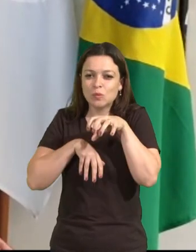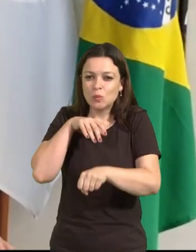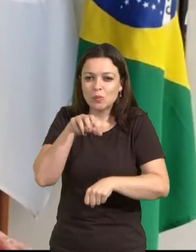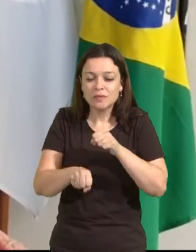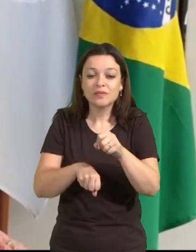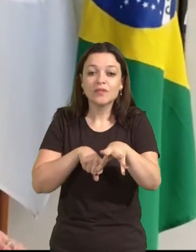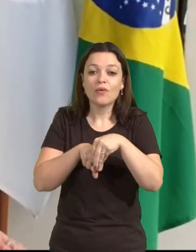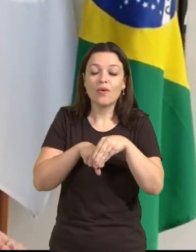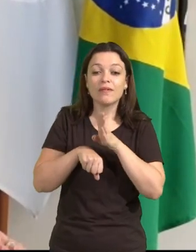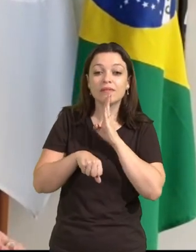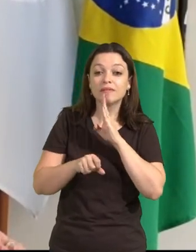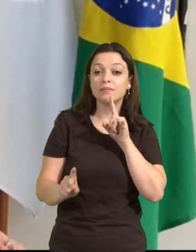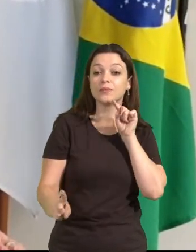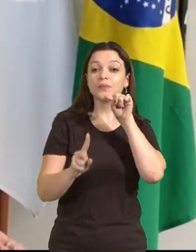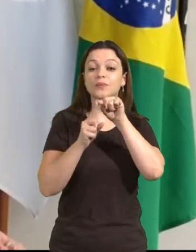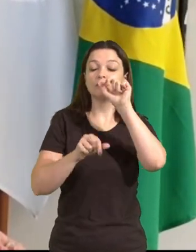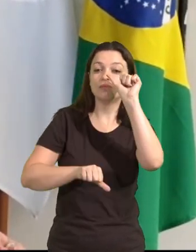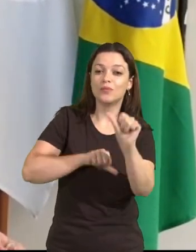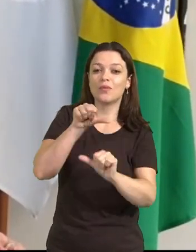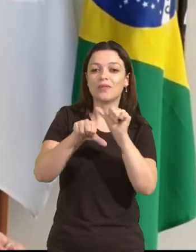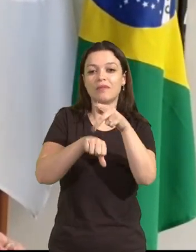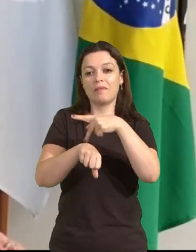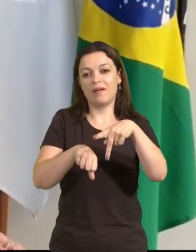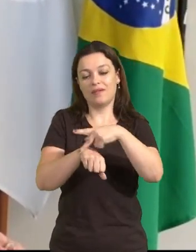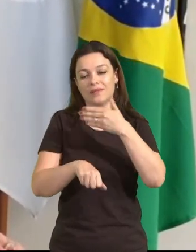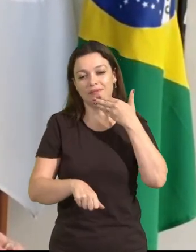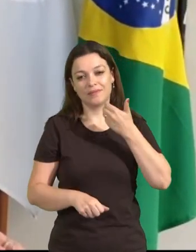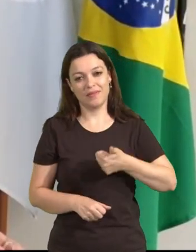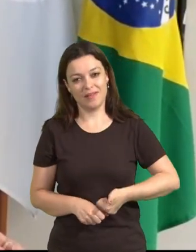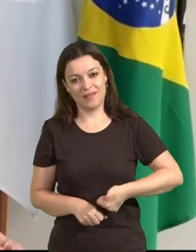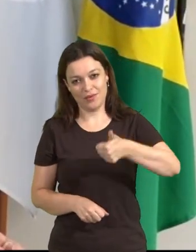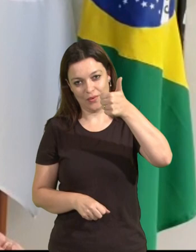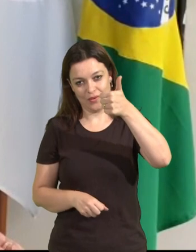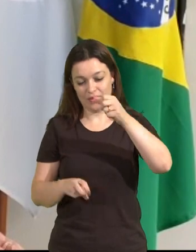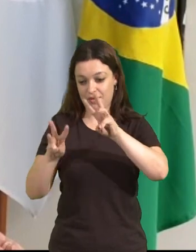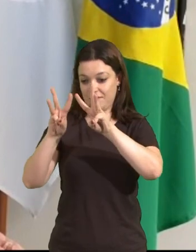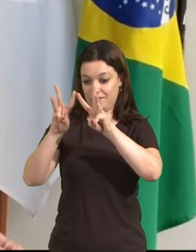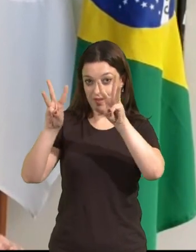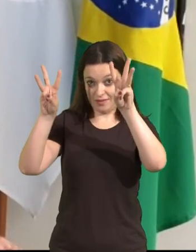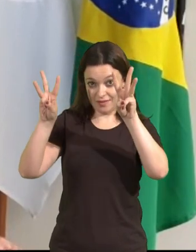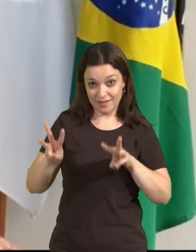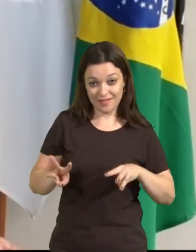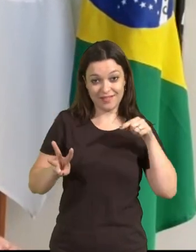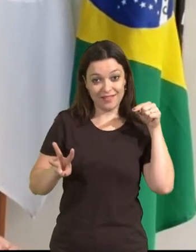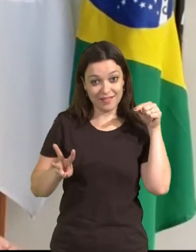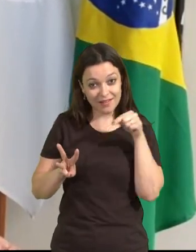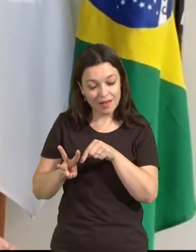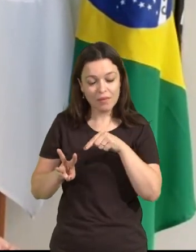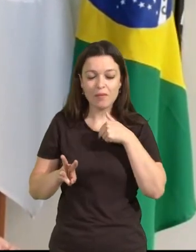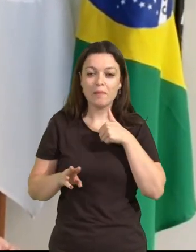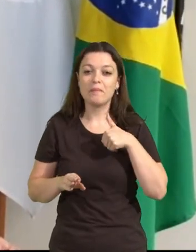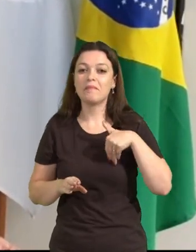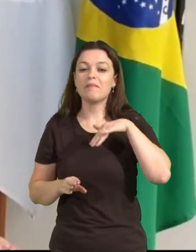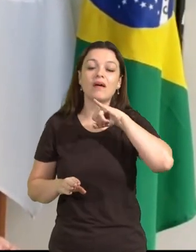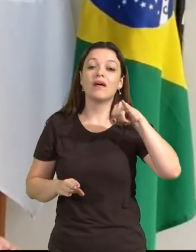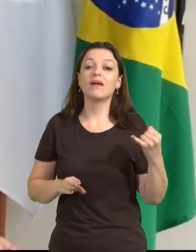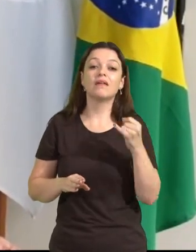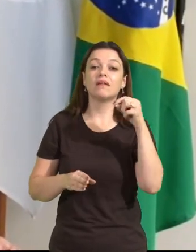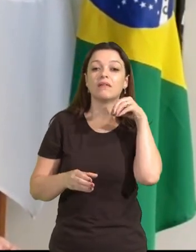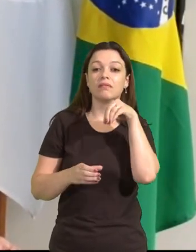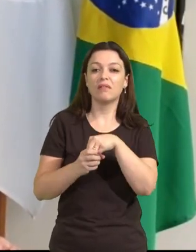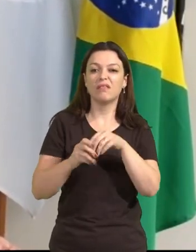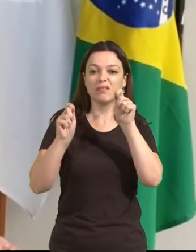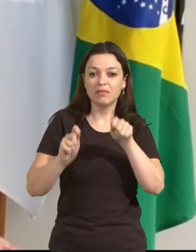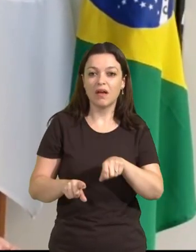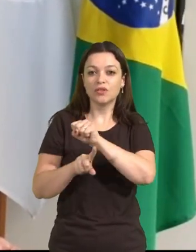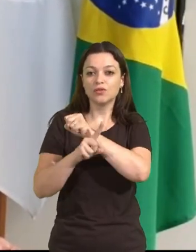conhecimento para mudar esse país para melhor. A Universidade Federal do Paraná é uma ferramenta